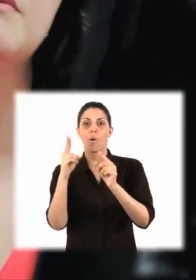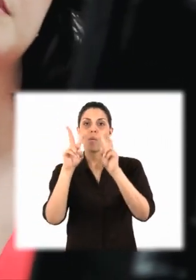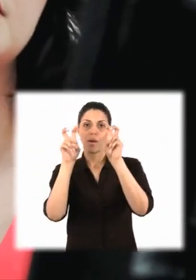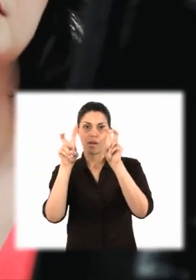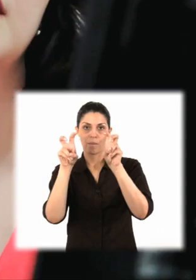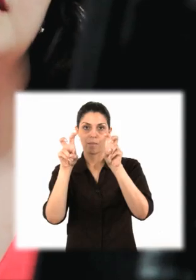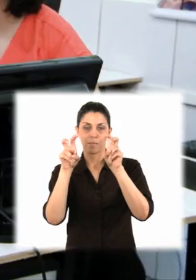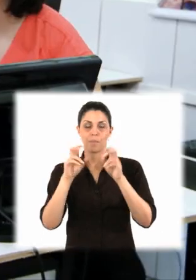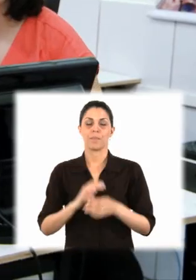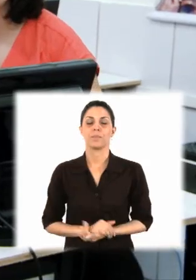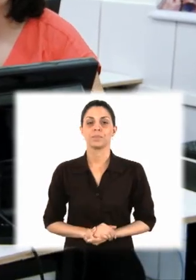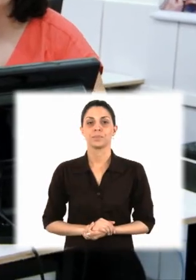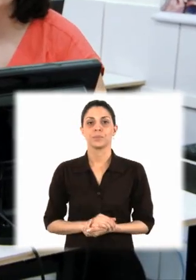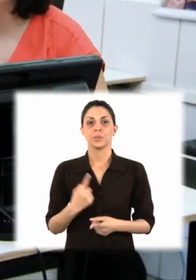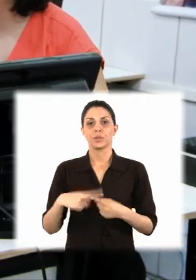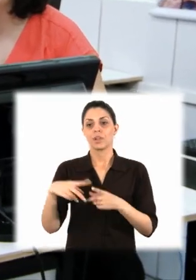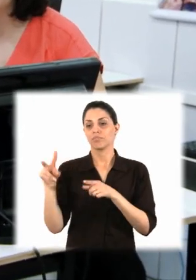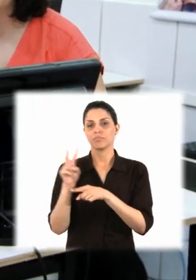ou aspas.